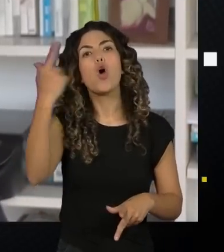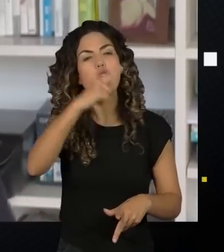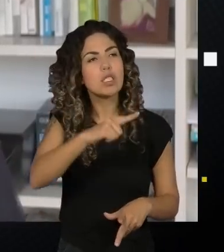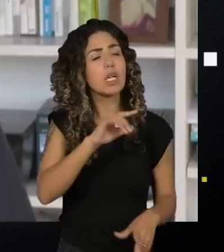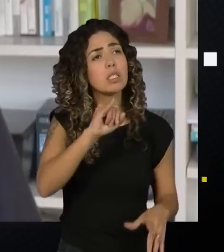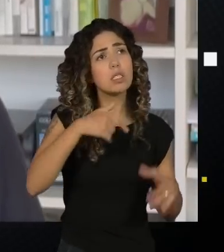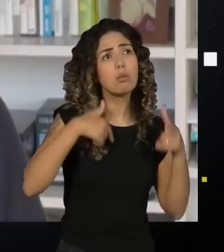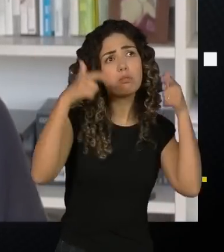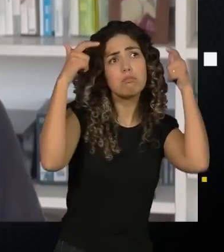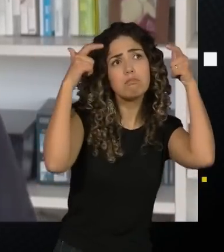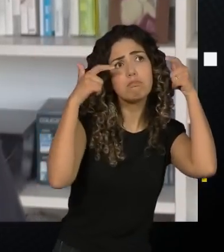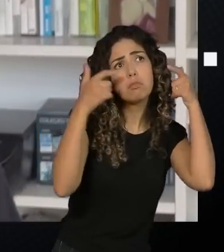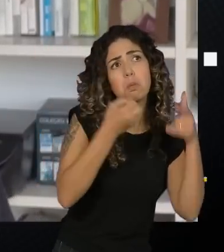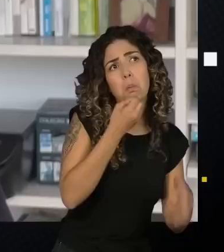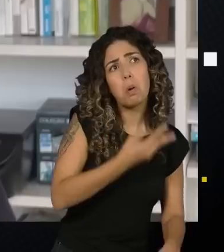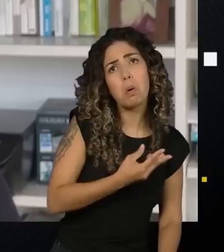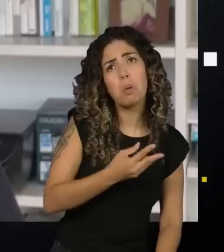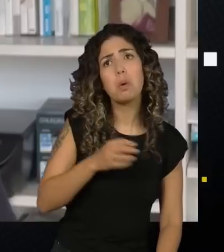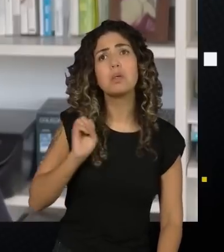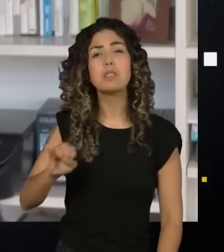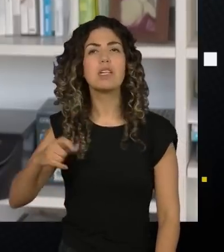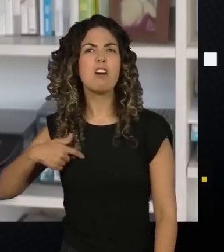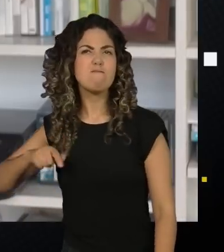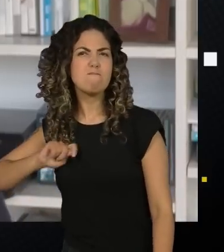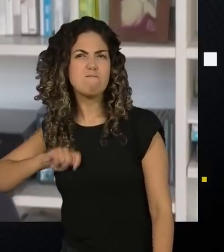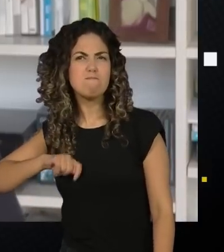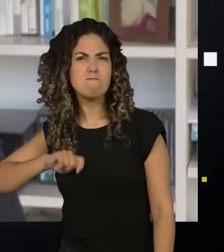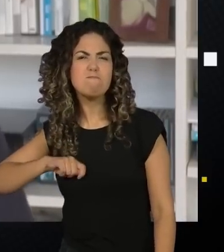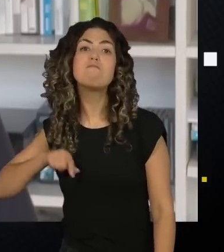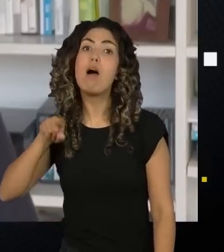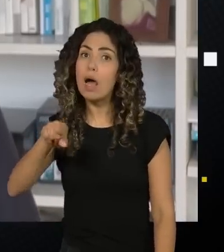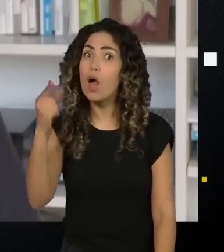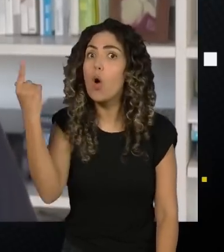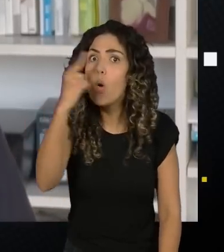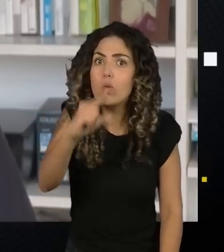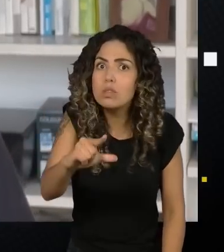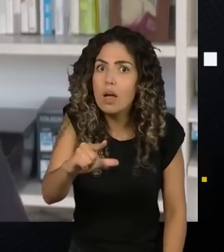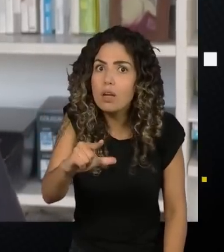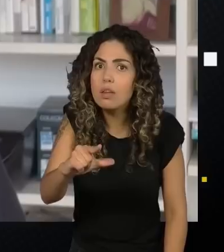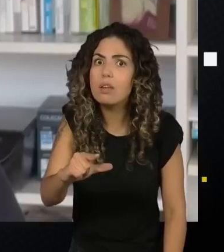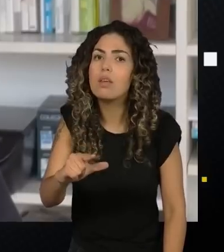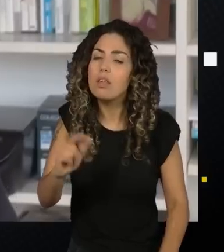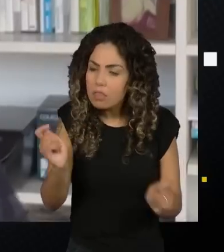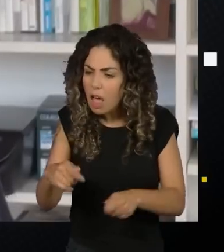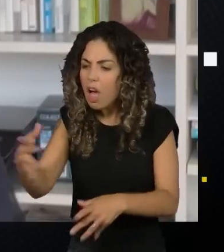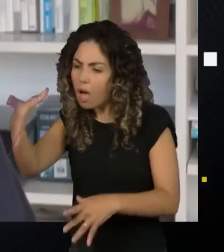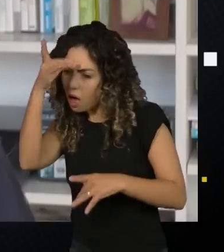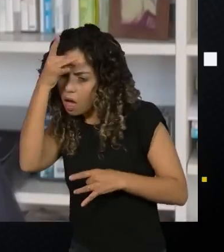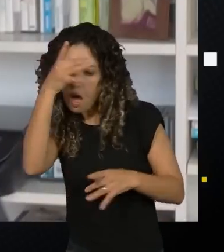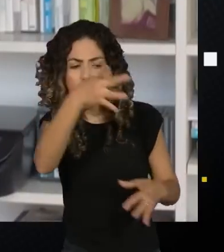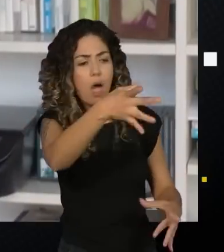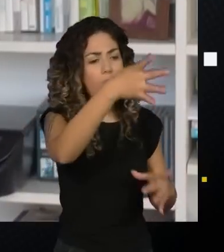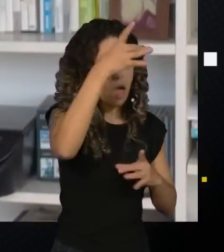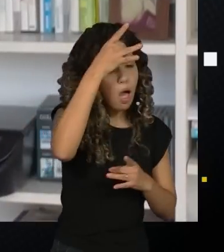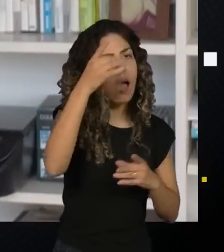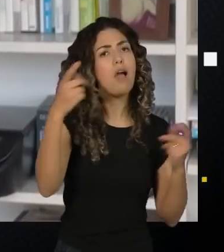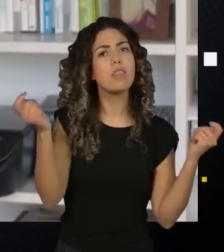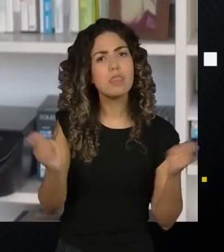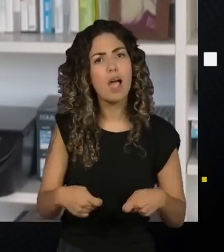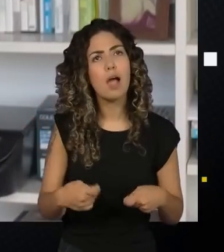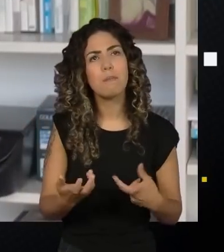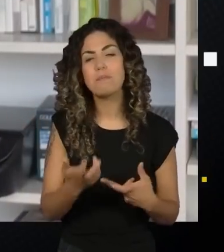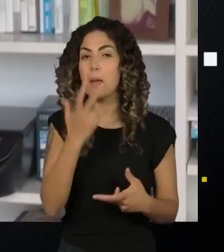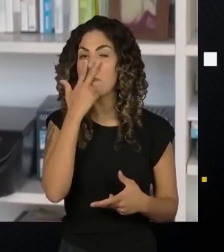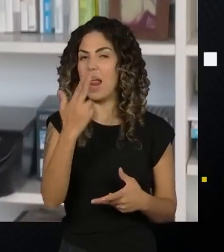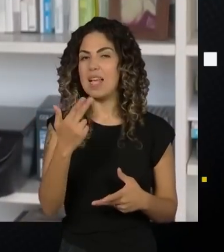uma atriz. E tudo que eu estou dizendo é tão raro que parece frase feita,